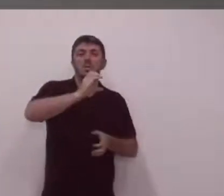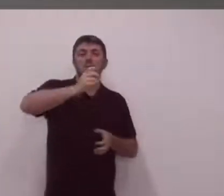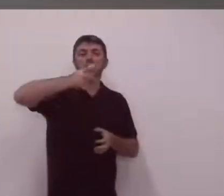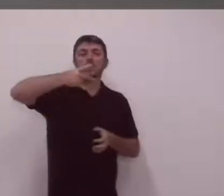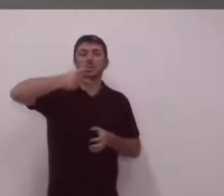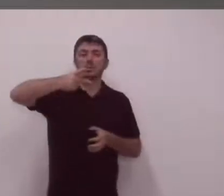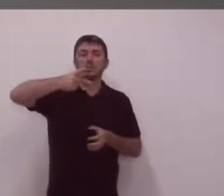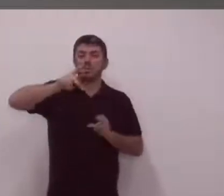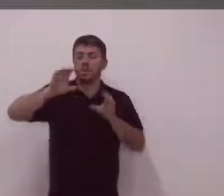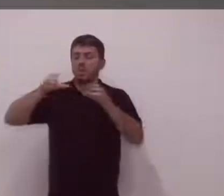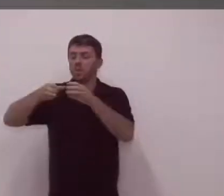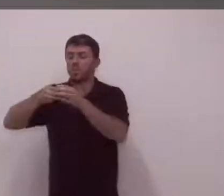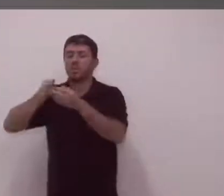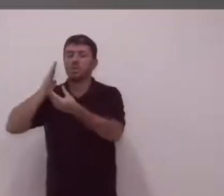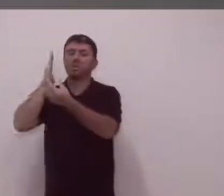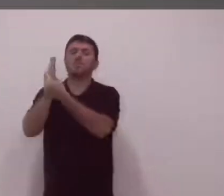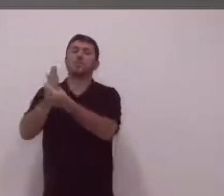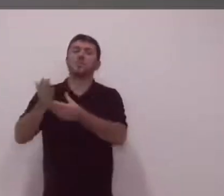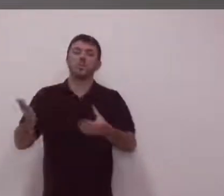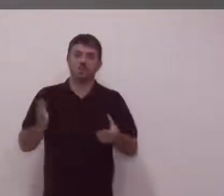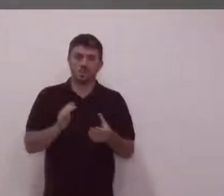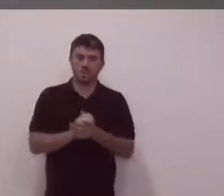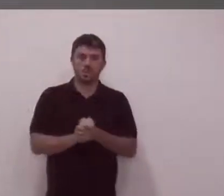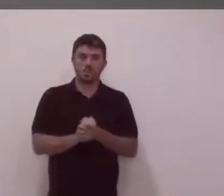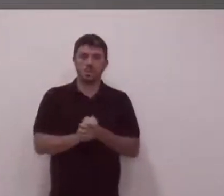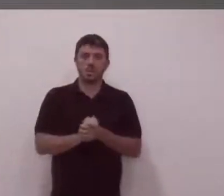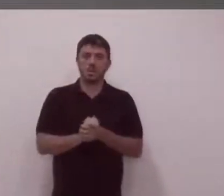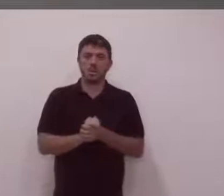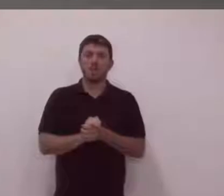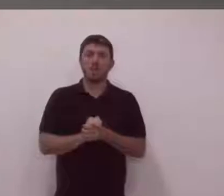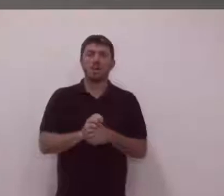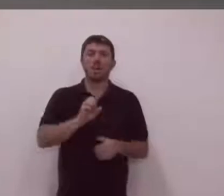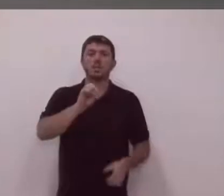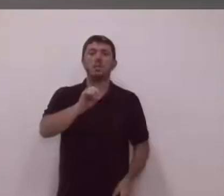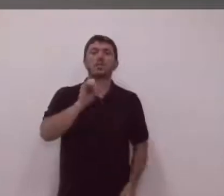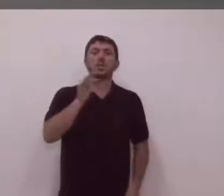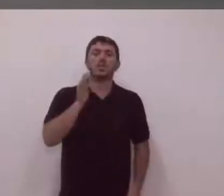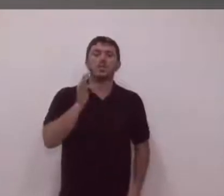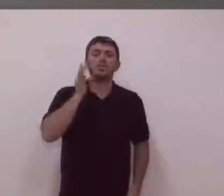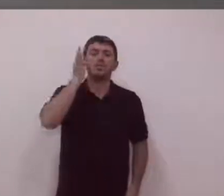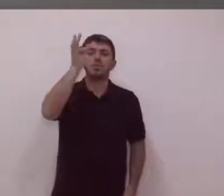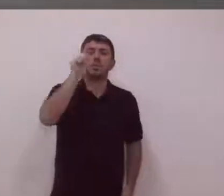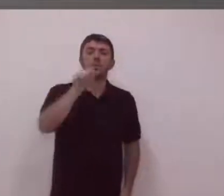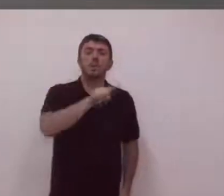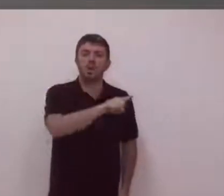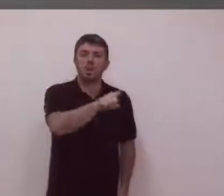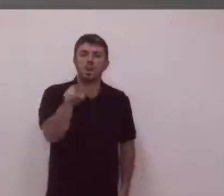prefeito amanhã aqui vai ter que alugar prédio público para a PM vai ter que